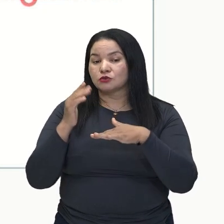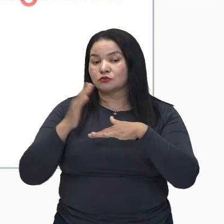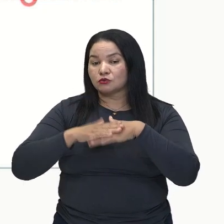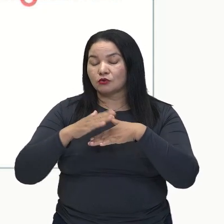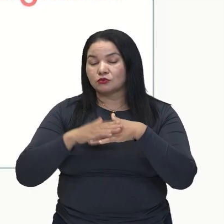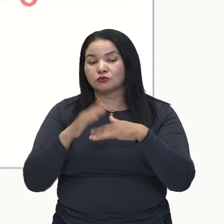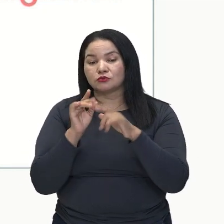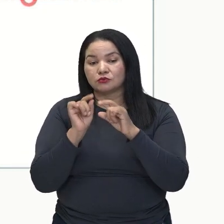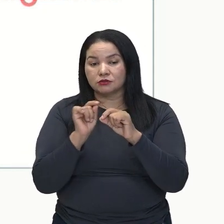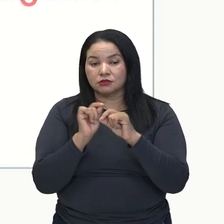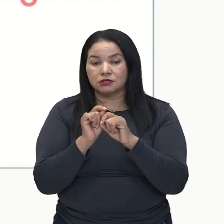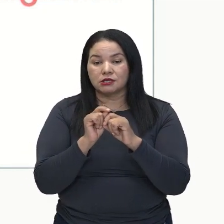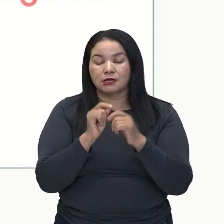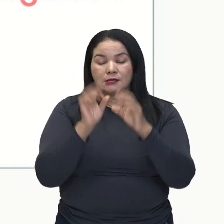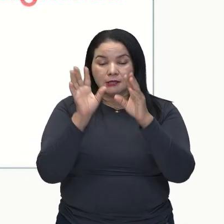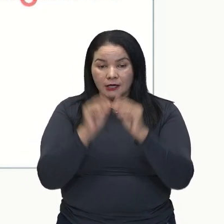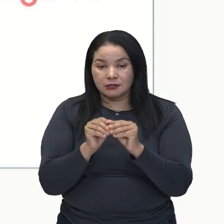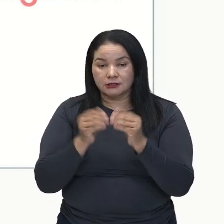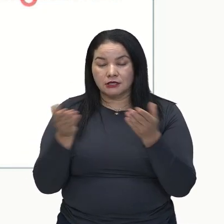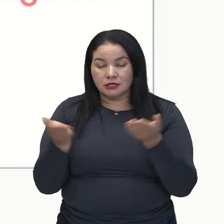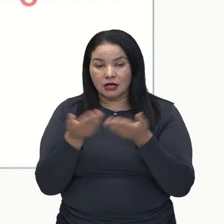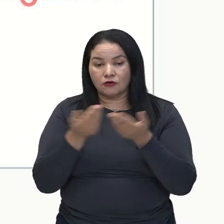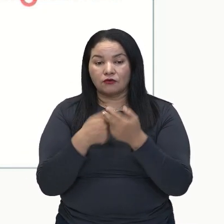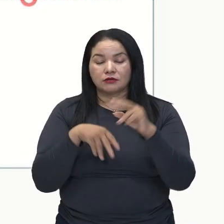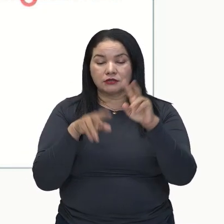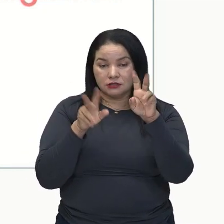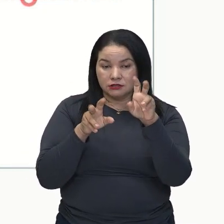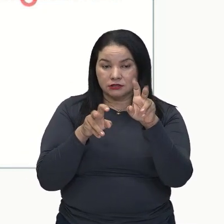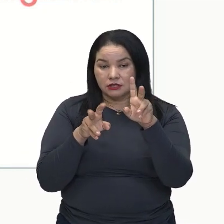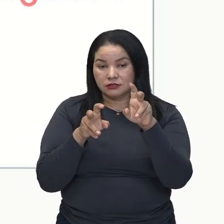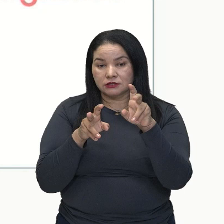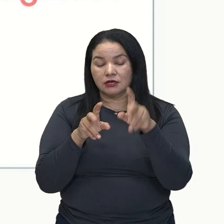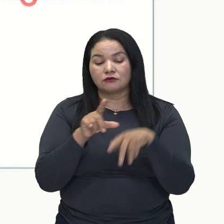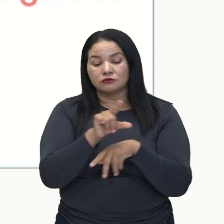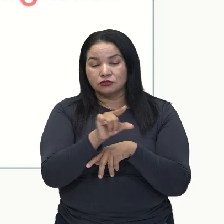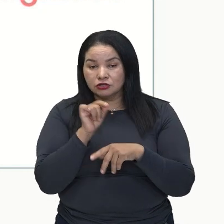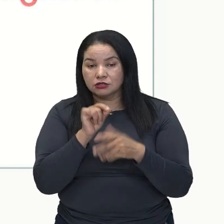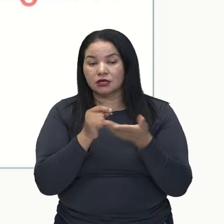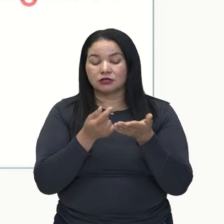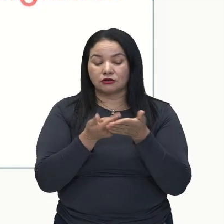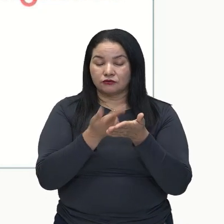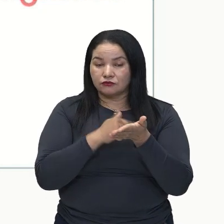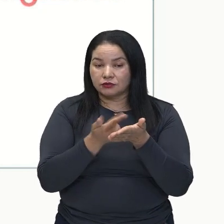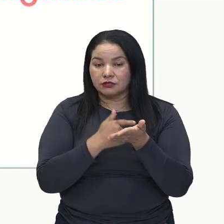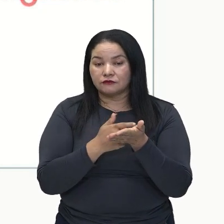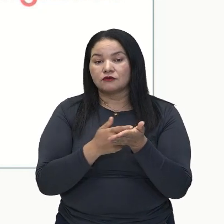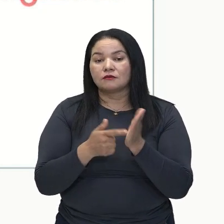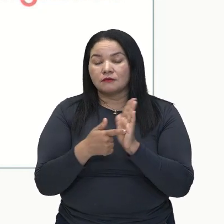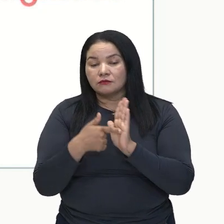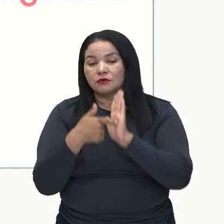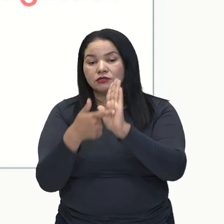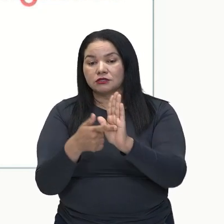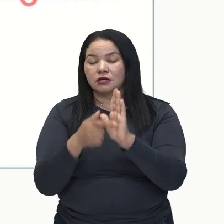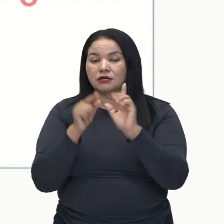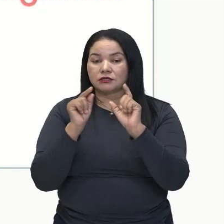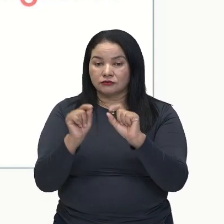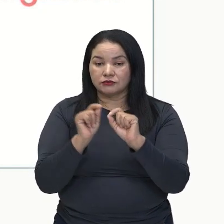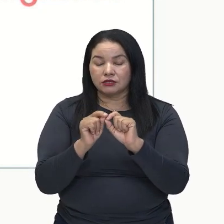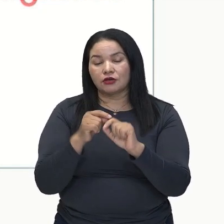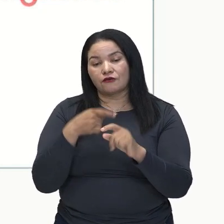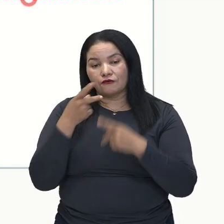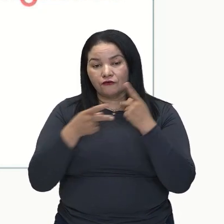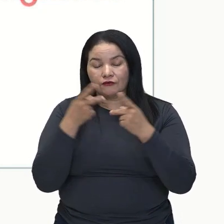é a extração da citação diretamente do livro, para dizer que isso que eu falei está explícito